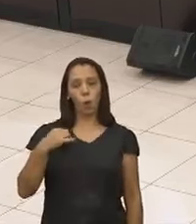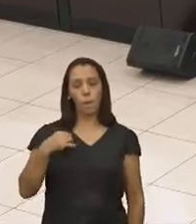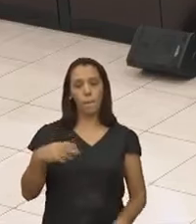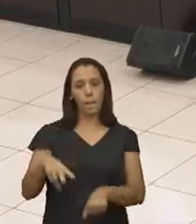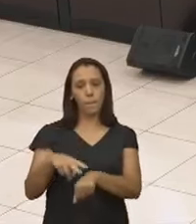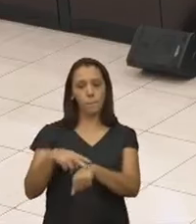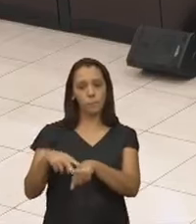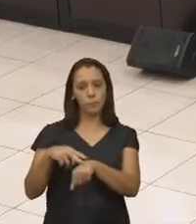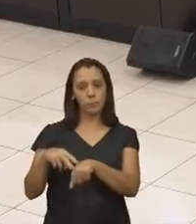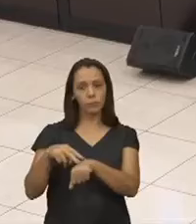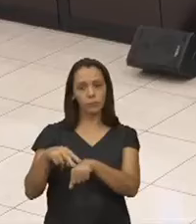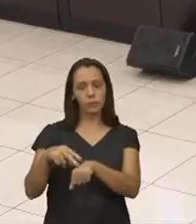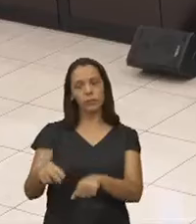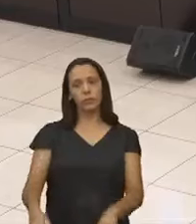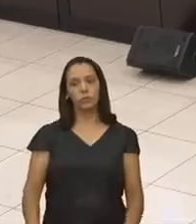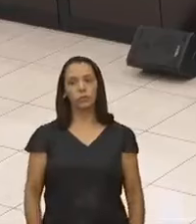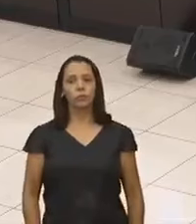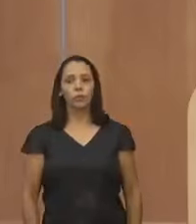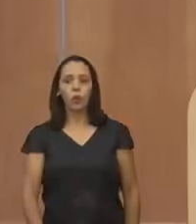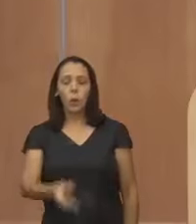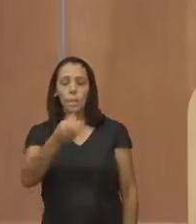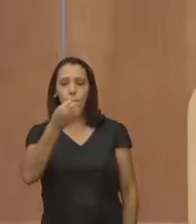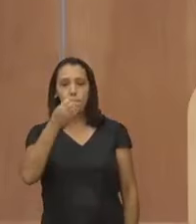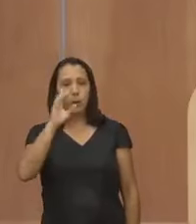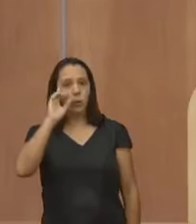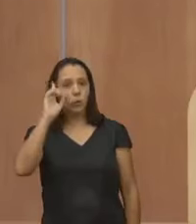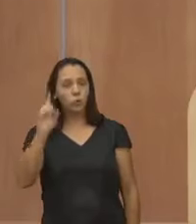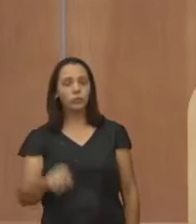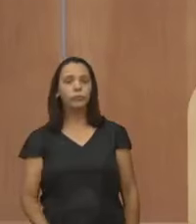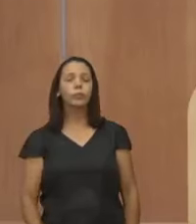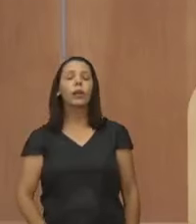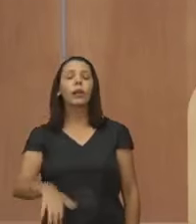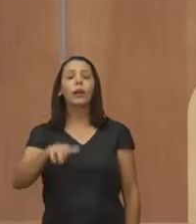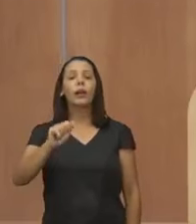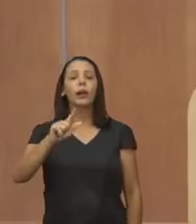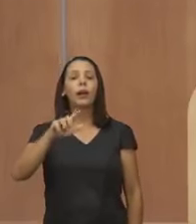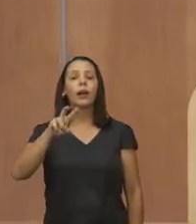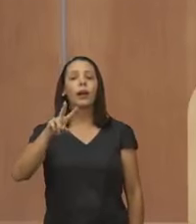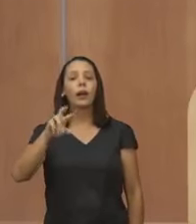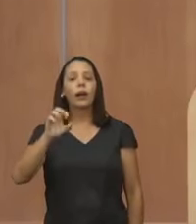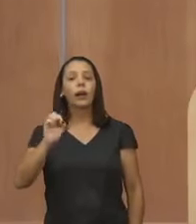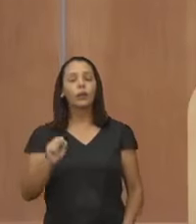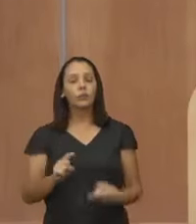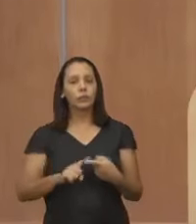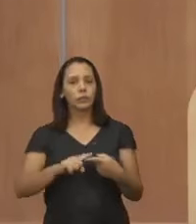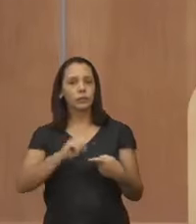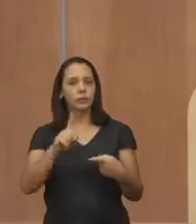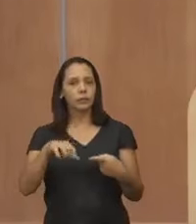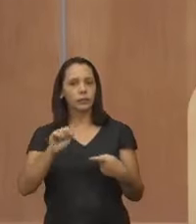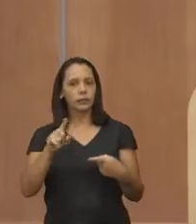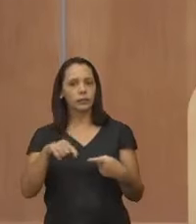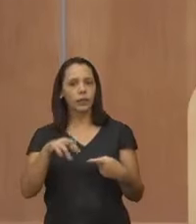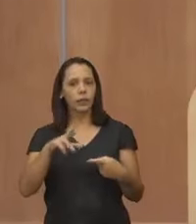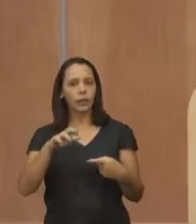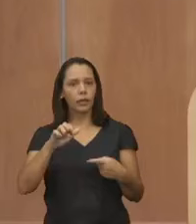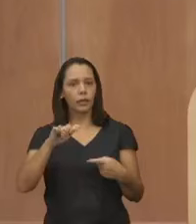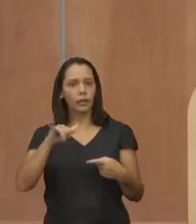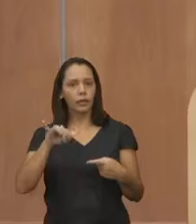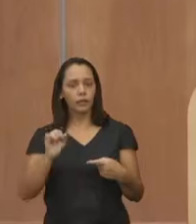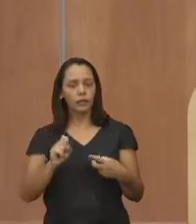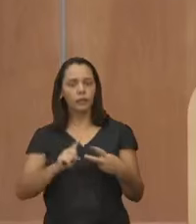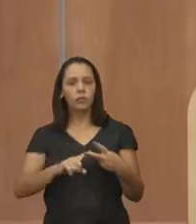diferença. Mandar um bom dia especial para o Alves, para o Zé Reis, para o Valdir, todos vocês que estão